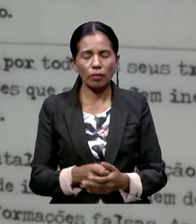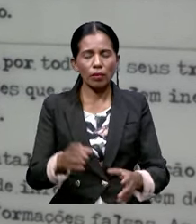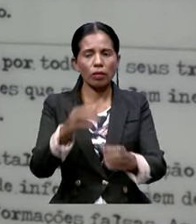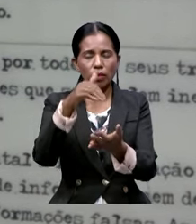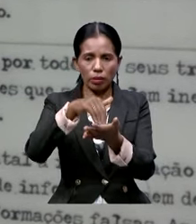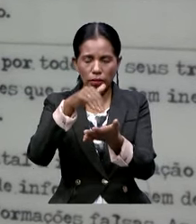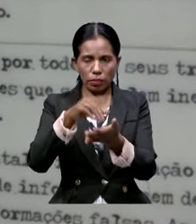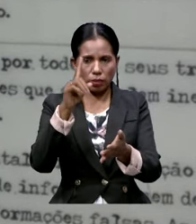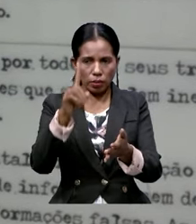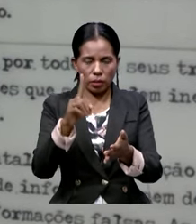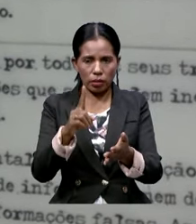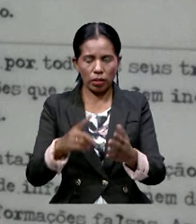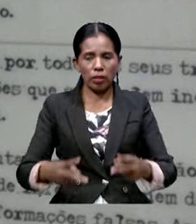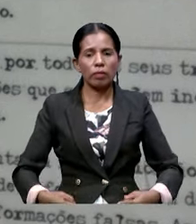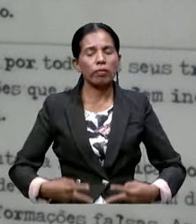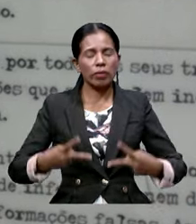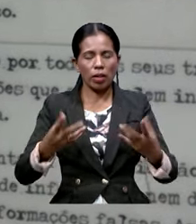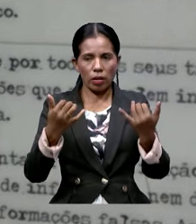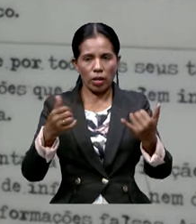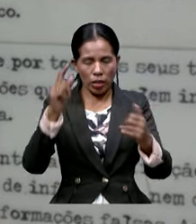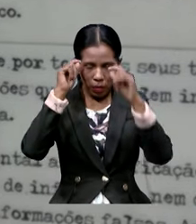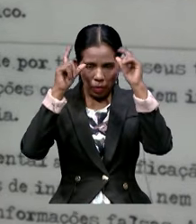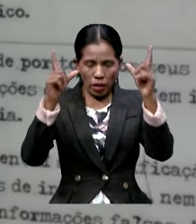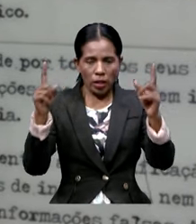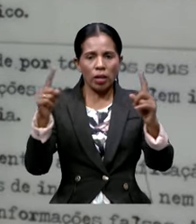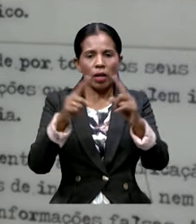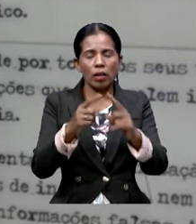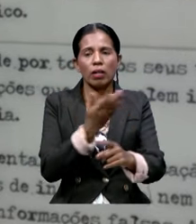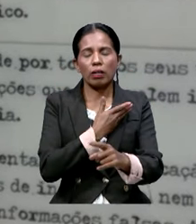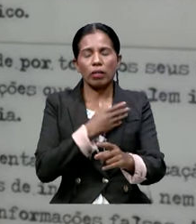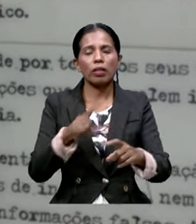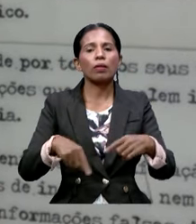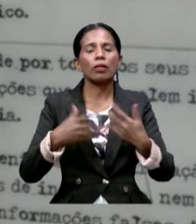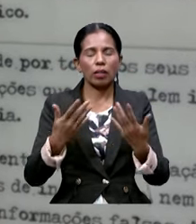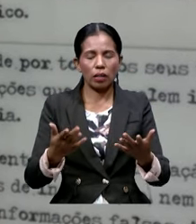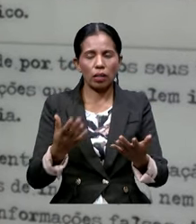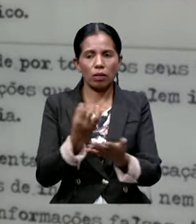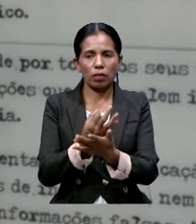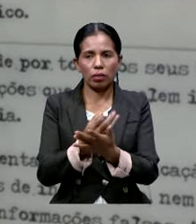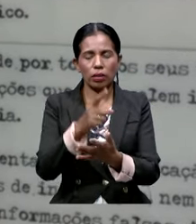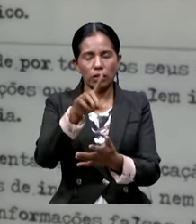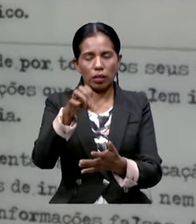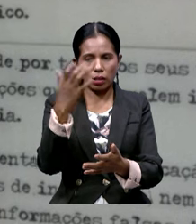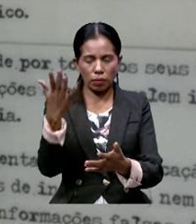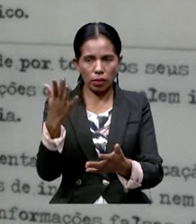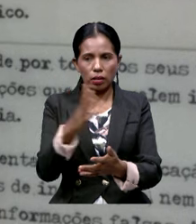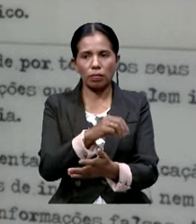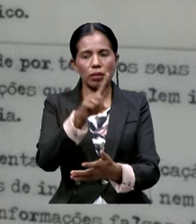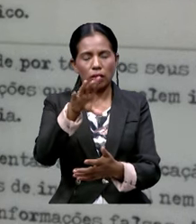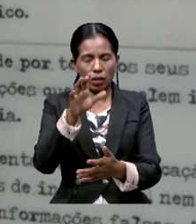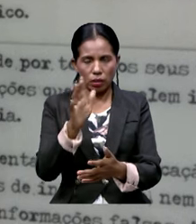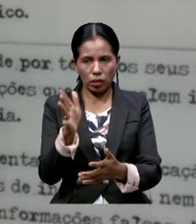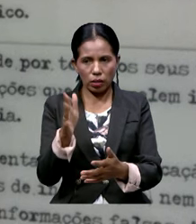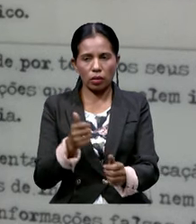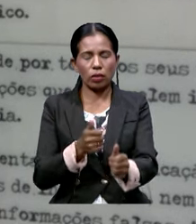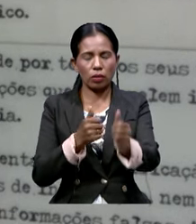estudo de vida agora ti morre vida de carne tu hira mere salari minimum ri hira agora 115 va 150 tuir